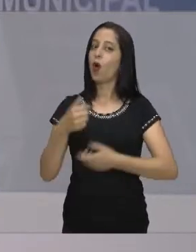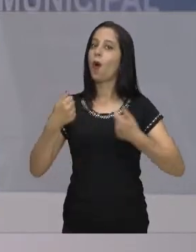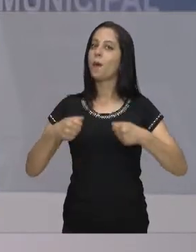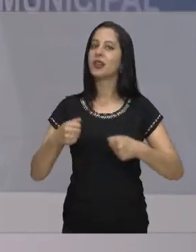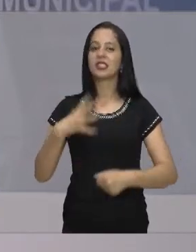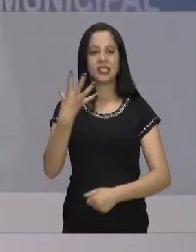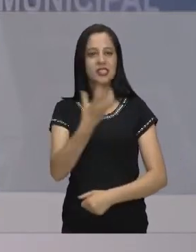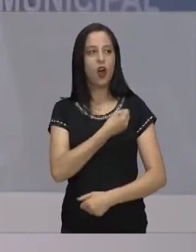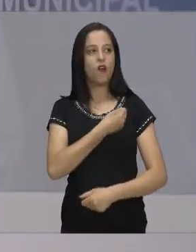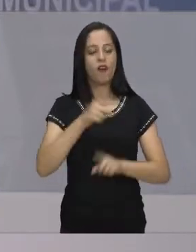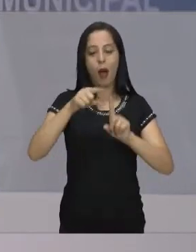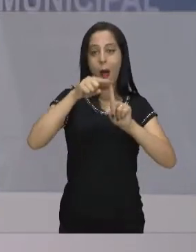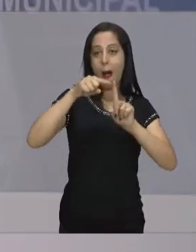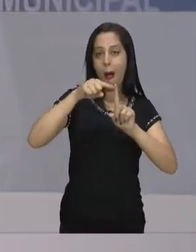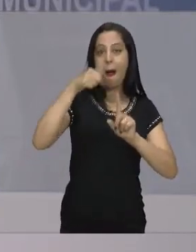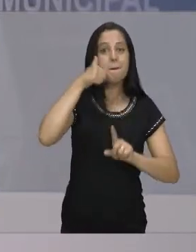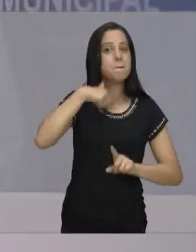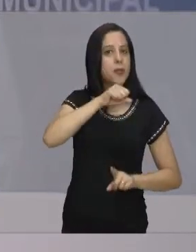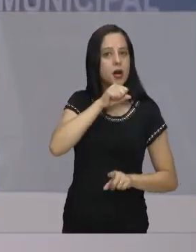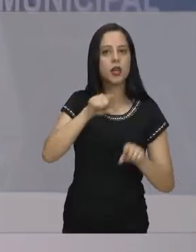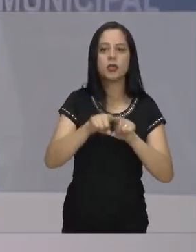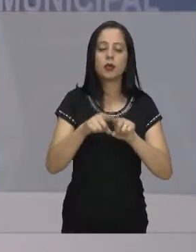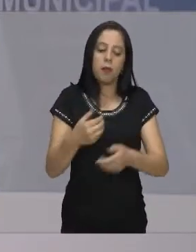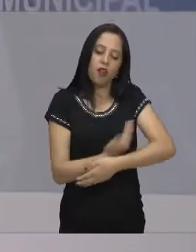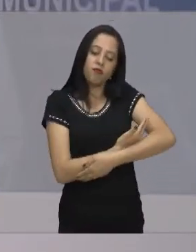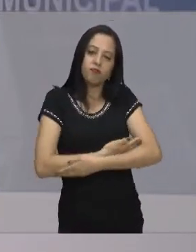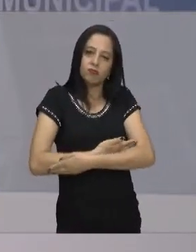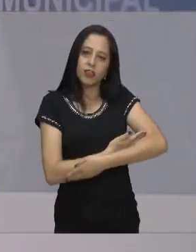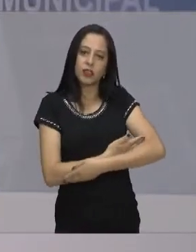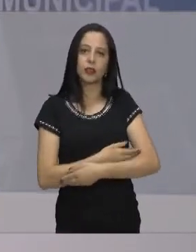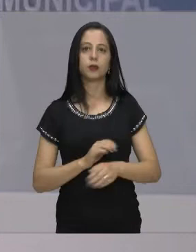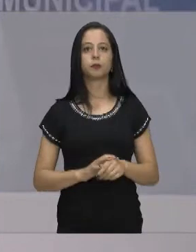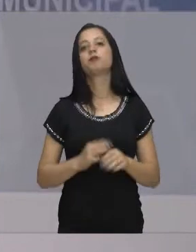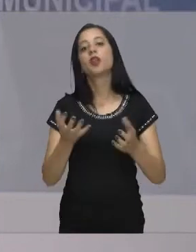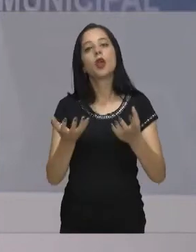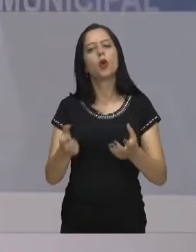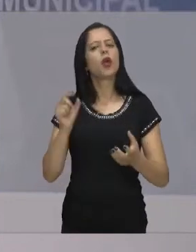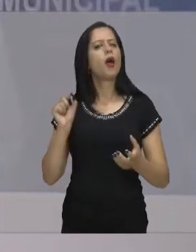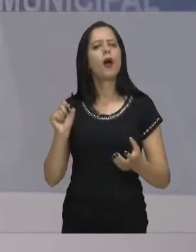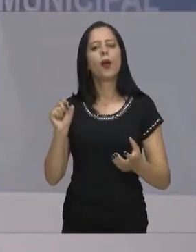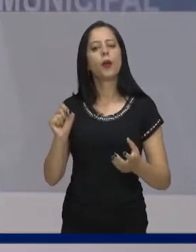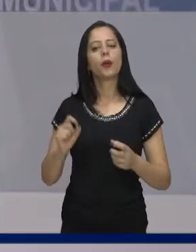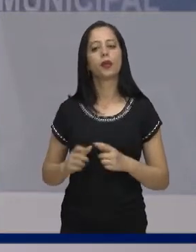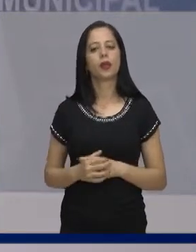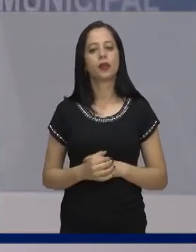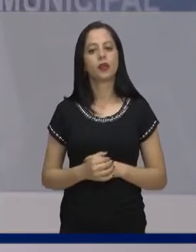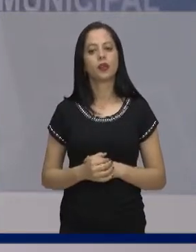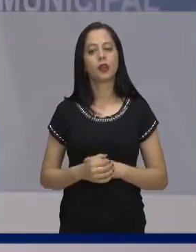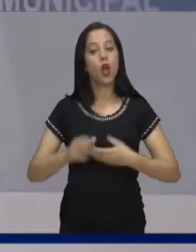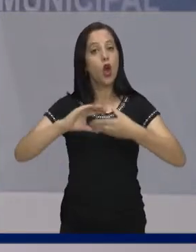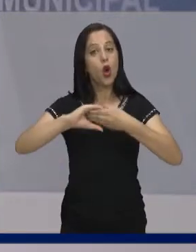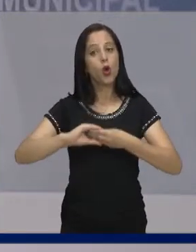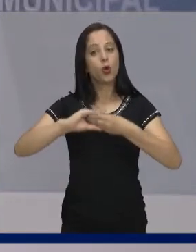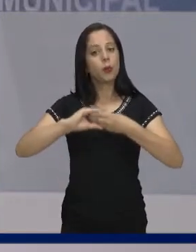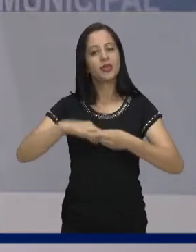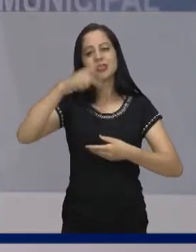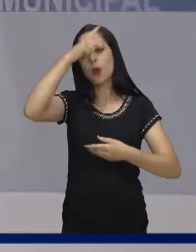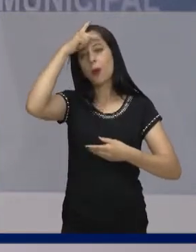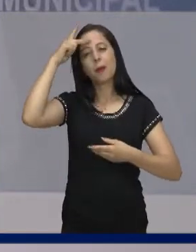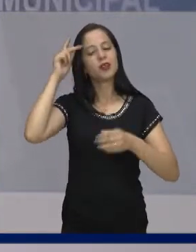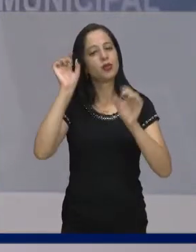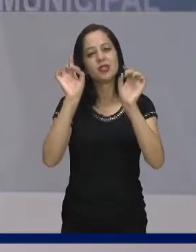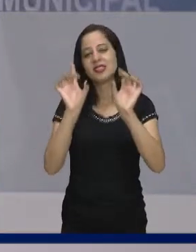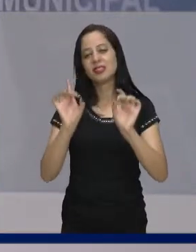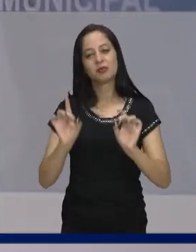esse é o nosso objetivo aqui. Eu queria ainda, nessa fala, cumprimentar aqui uma pessoa muito